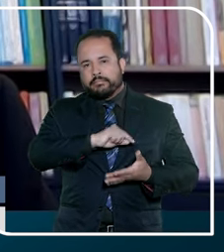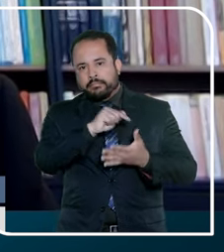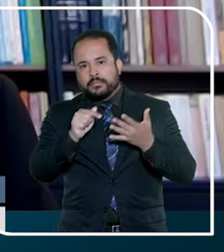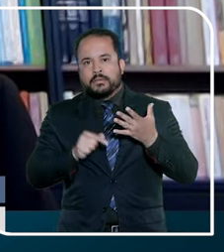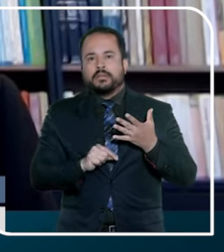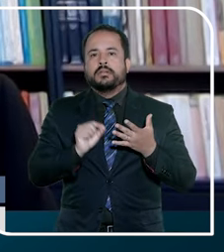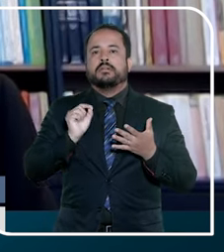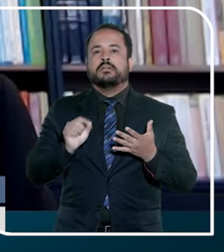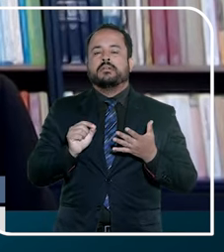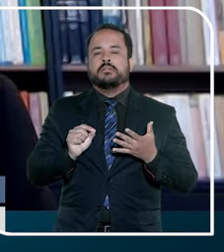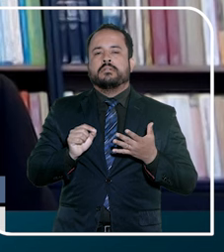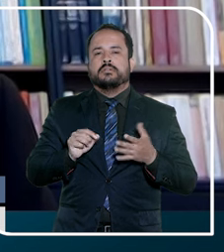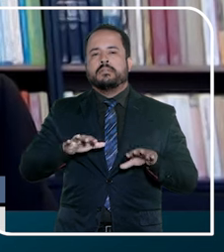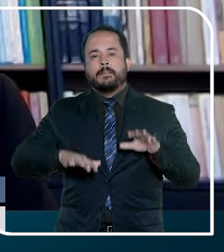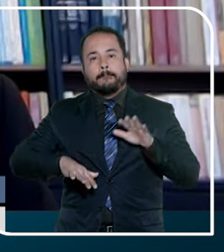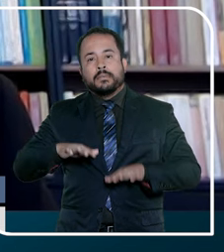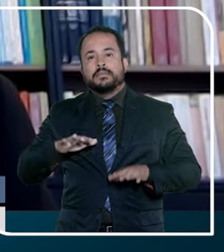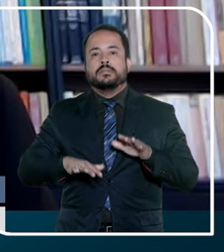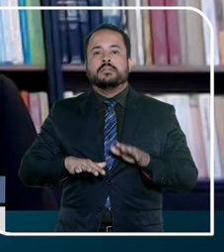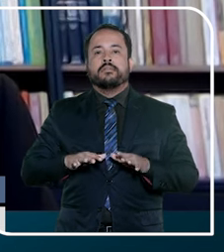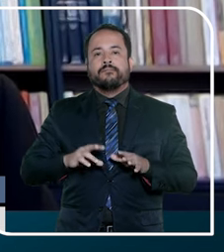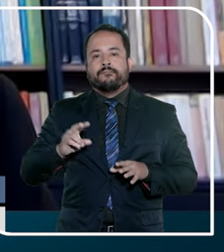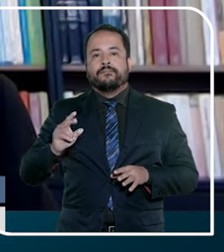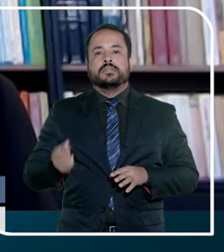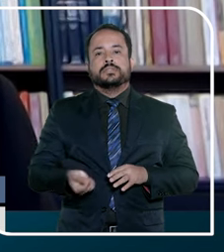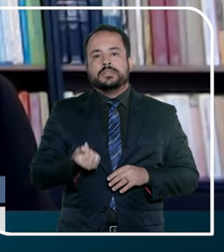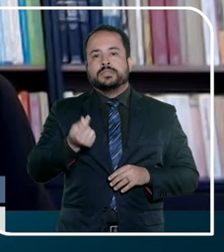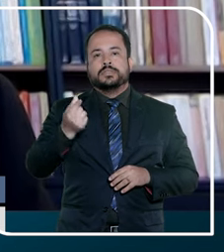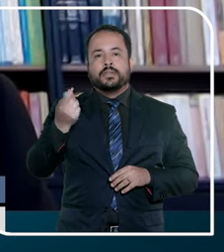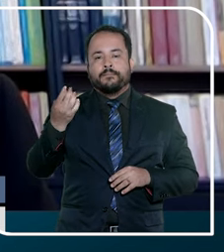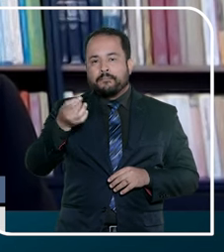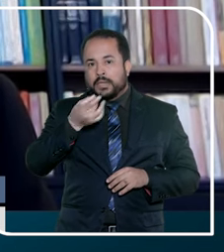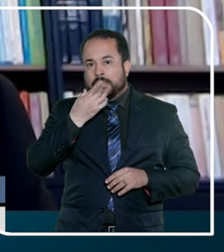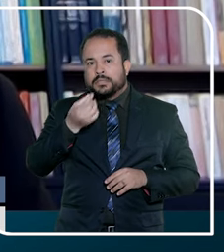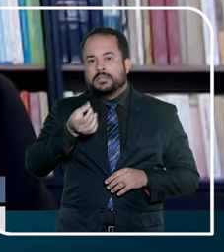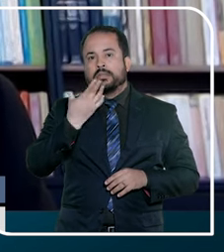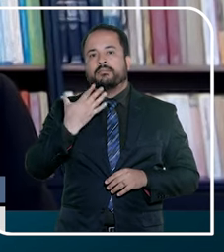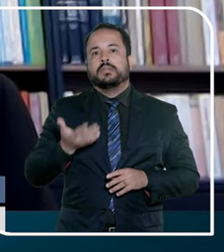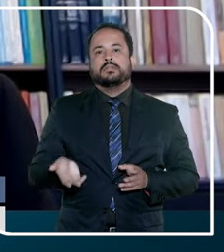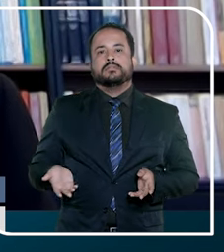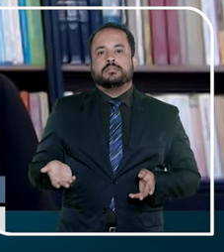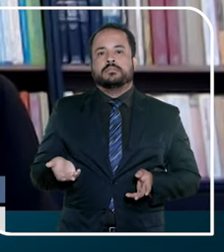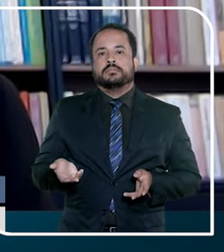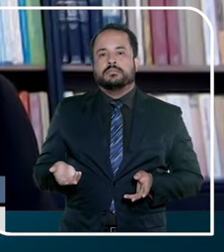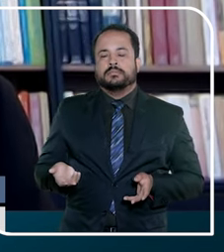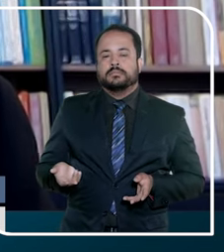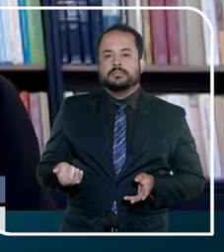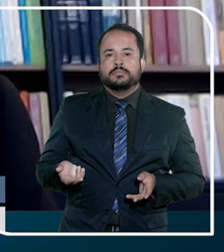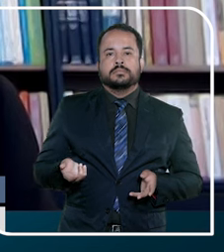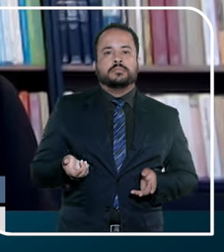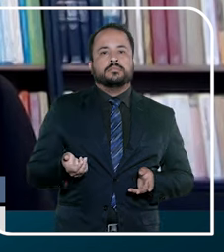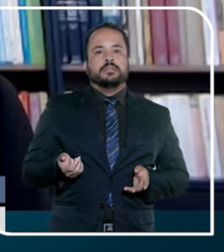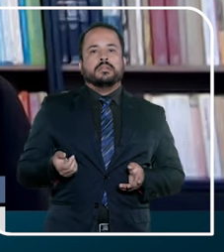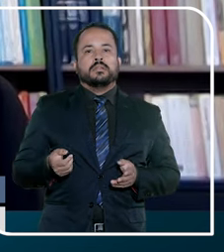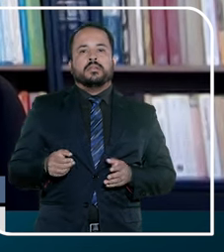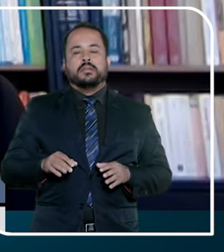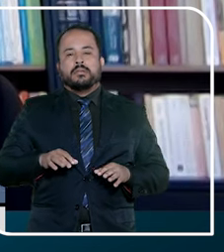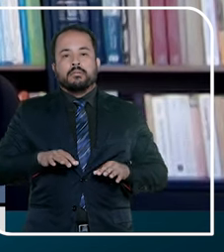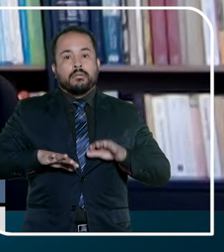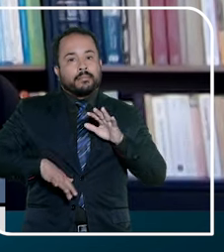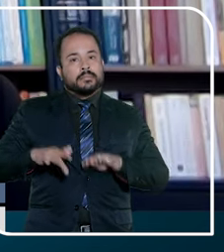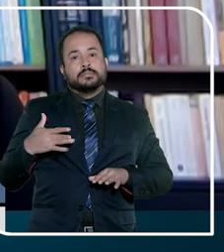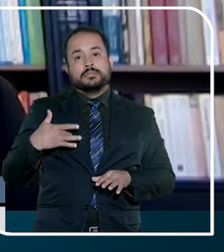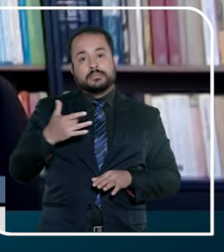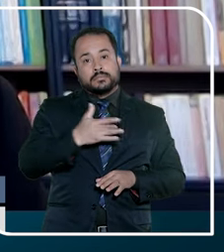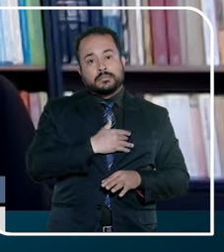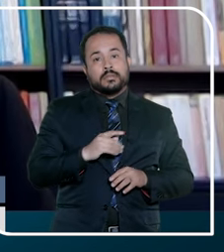dependendo obviamente do valor do medicamento mas também das condições de saúde e condições econômicas